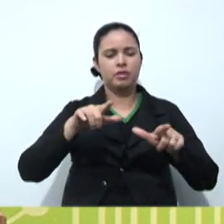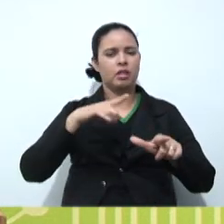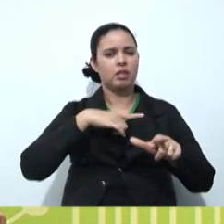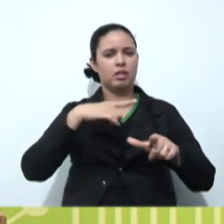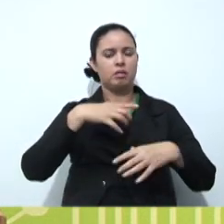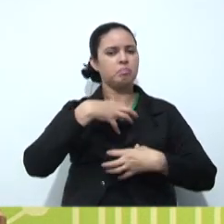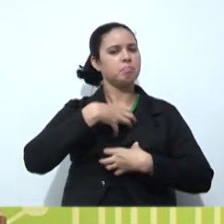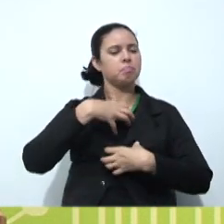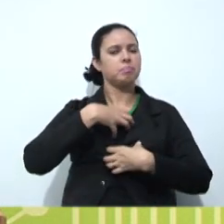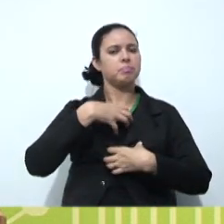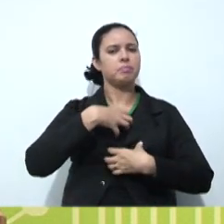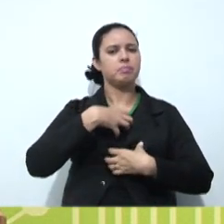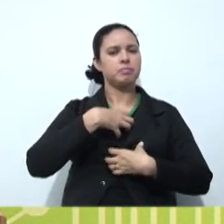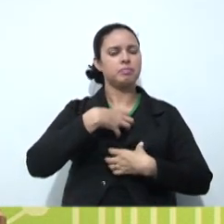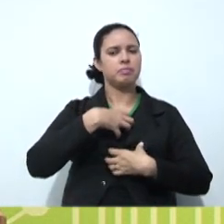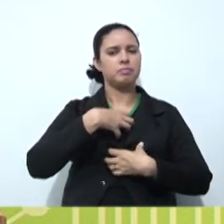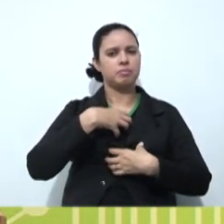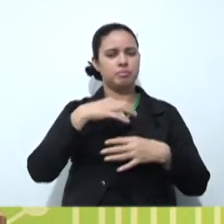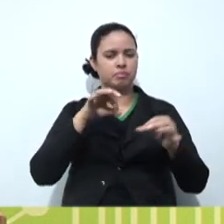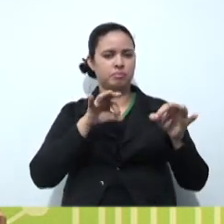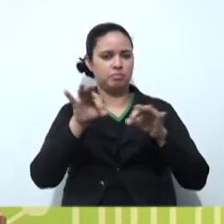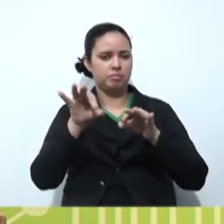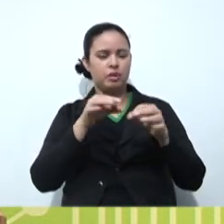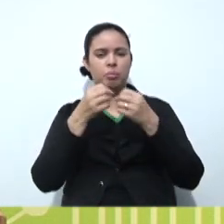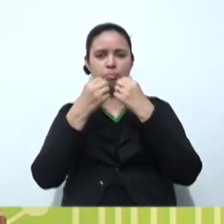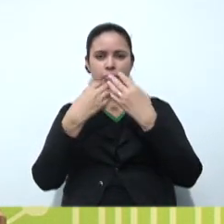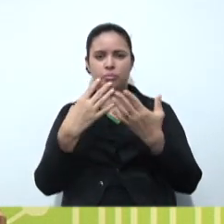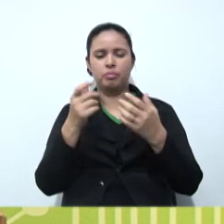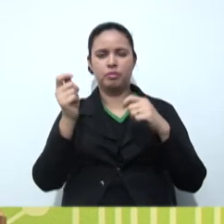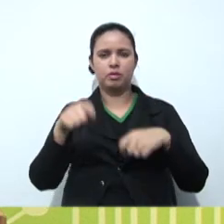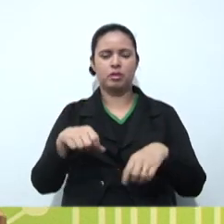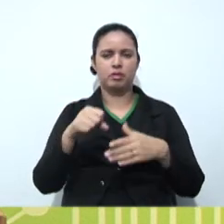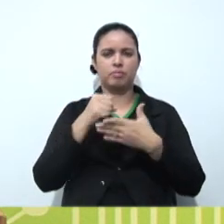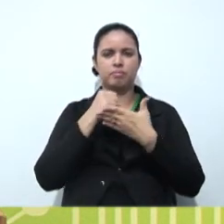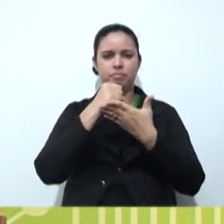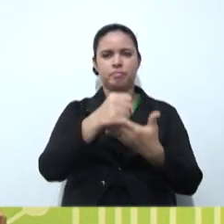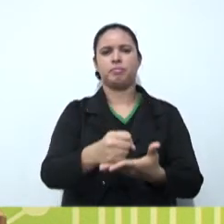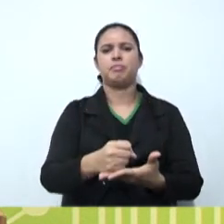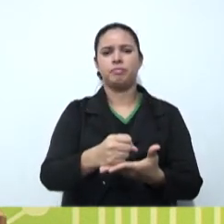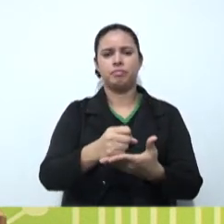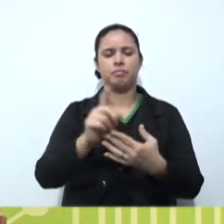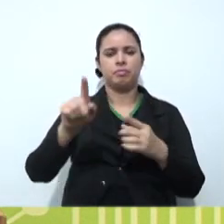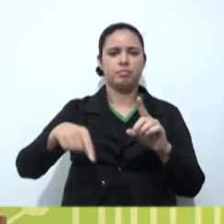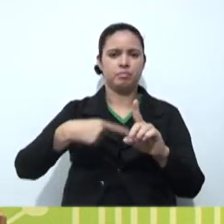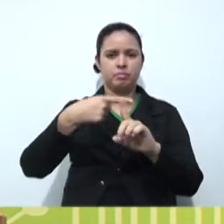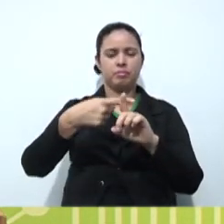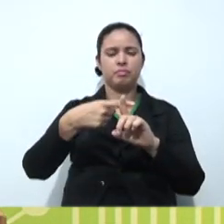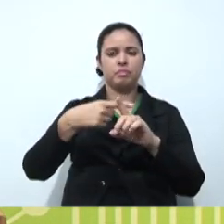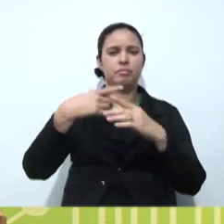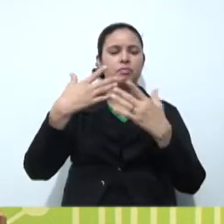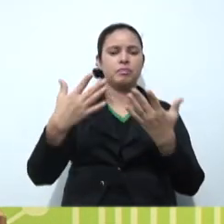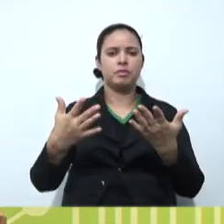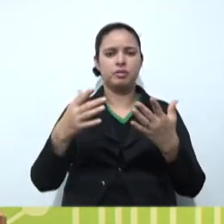clima organizacional bom, traz resultados mais positivos para a organização. Imagine uma empresa que tem um